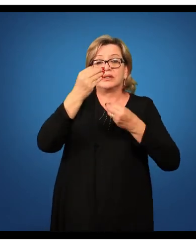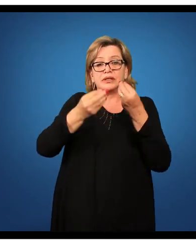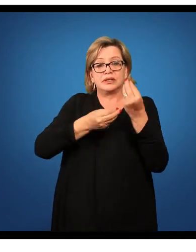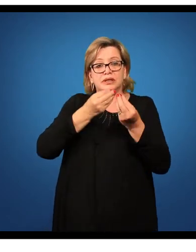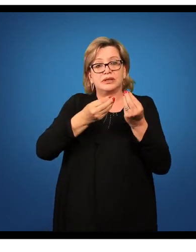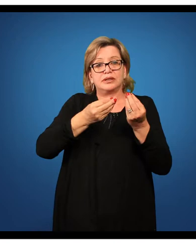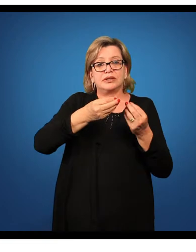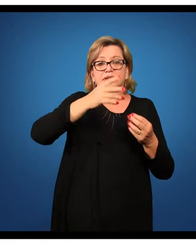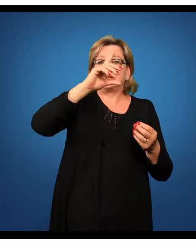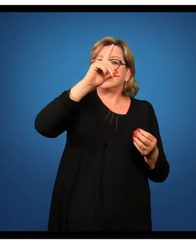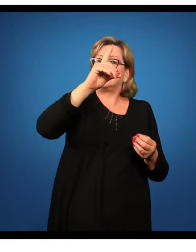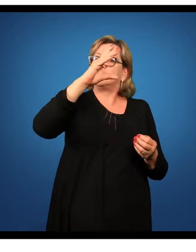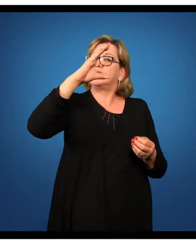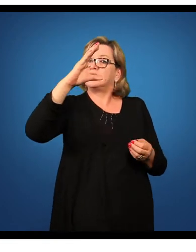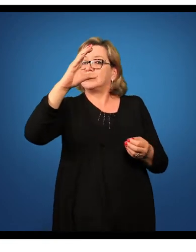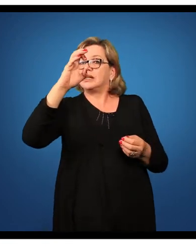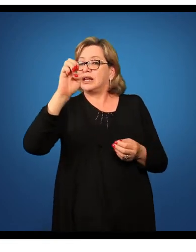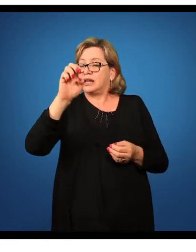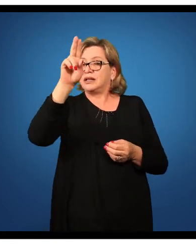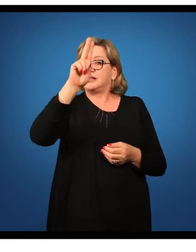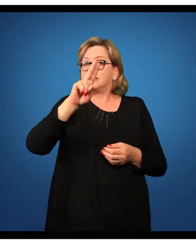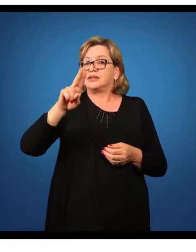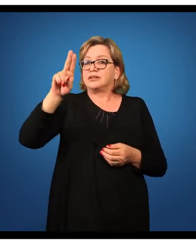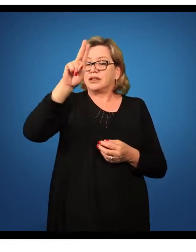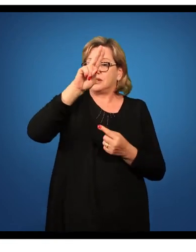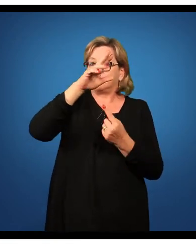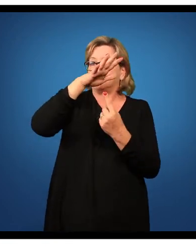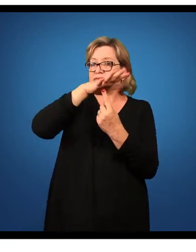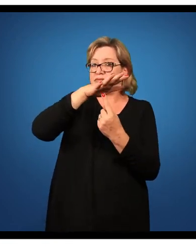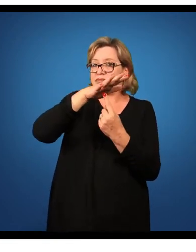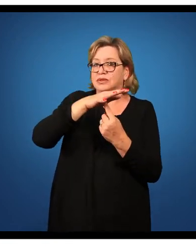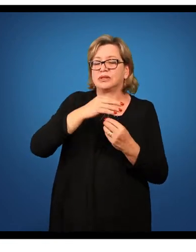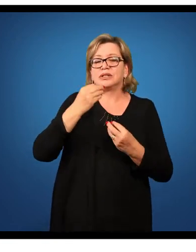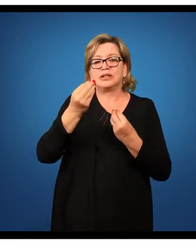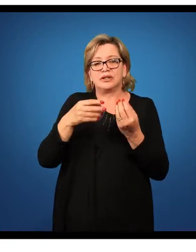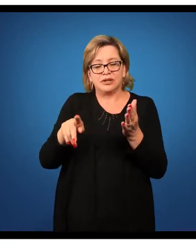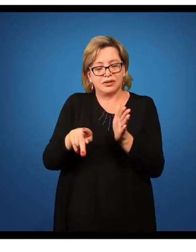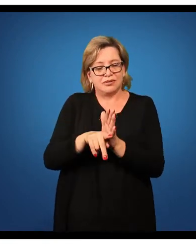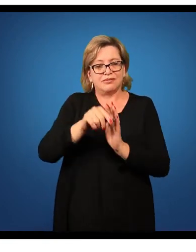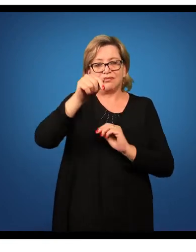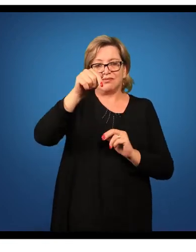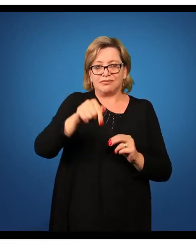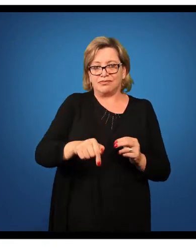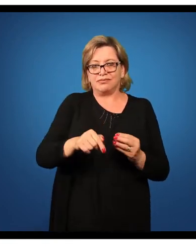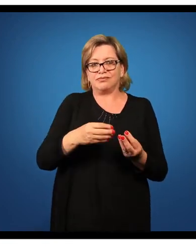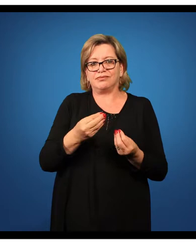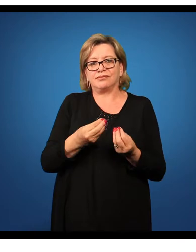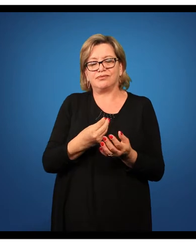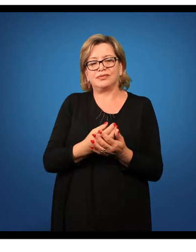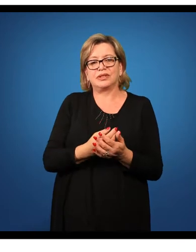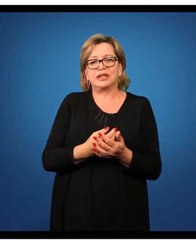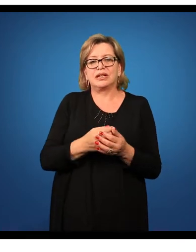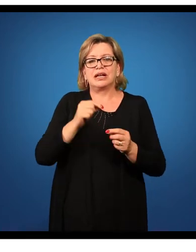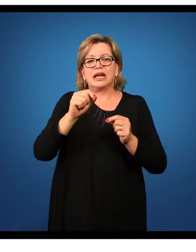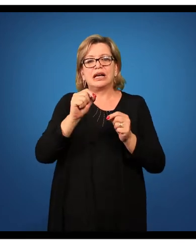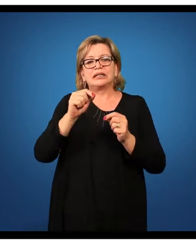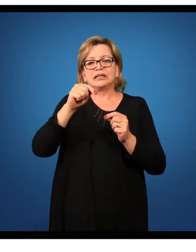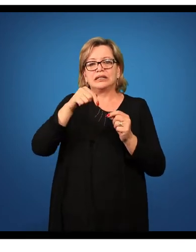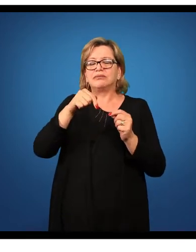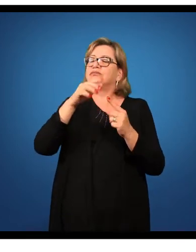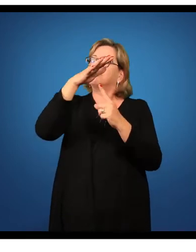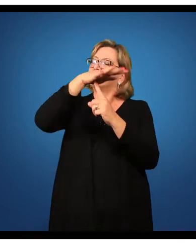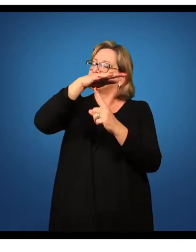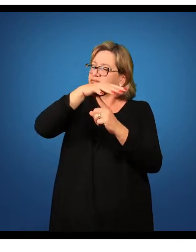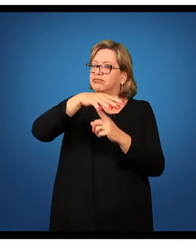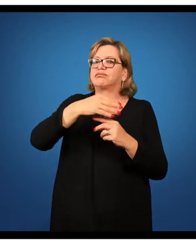as de cse de arte é que seriam as diretrizes curriculares estaduais da educação básica do estado